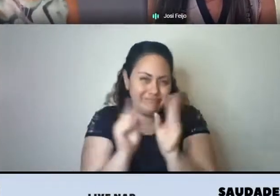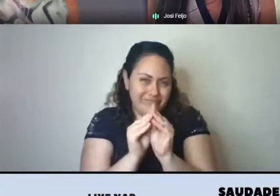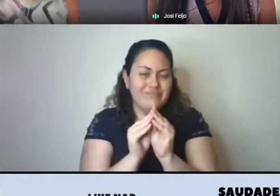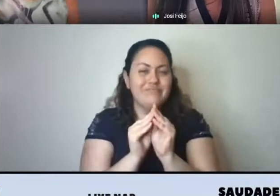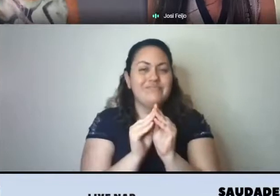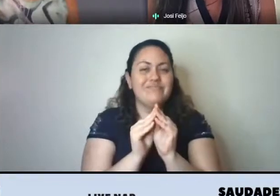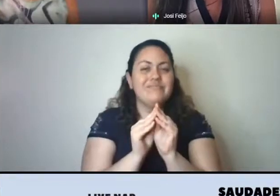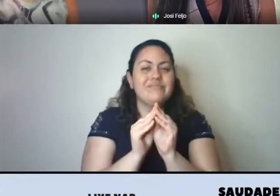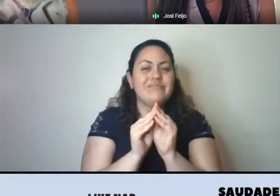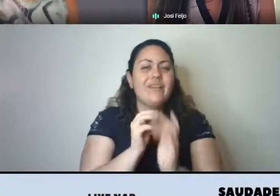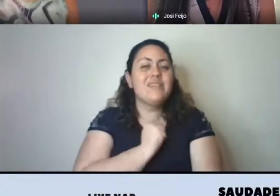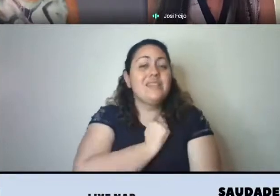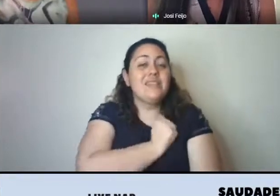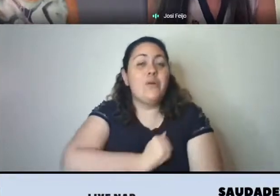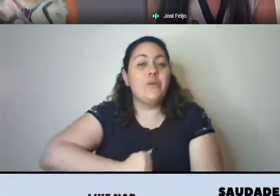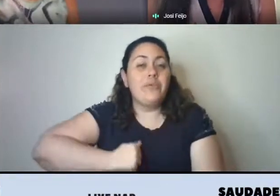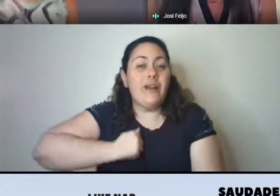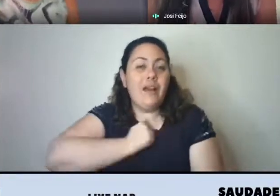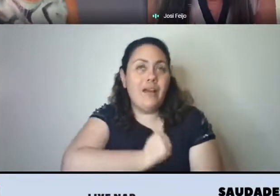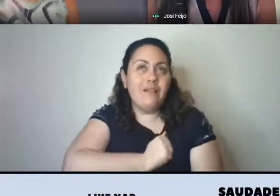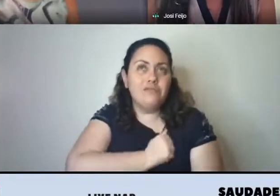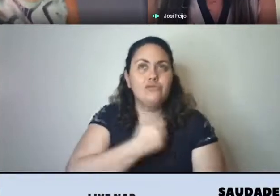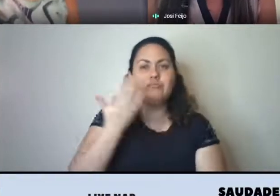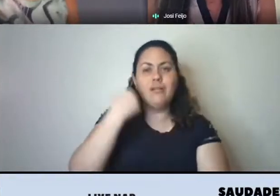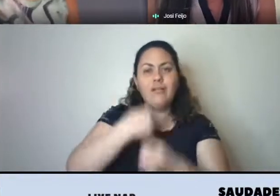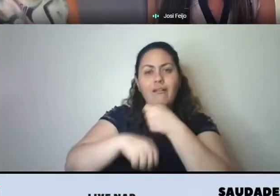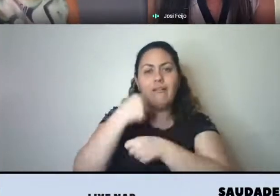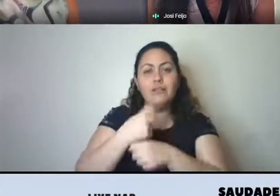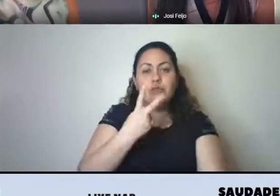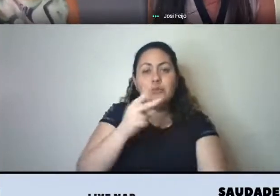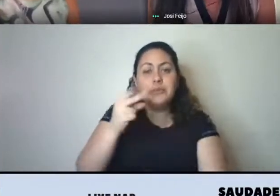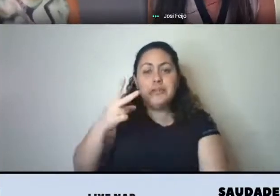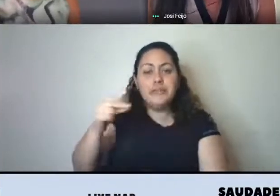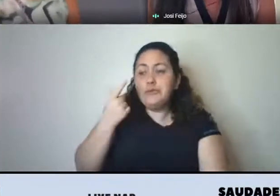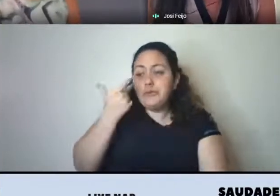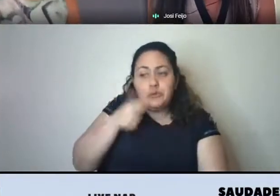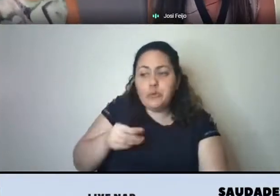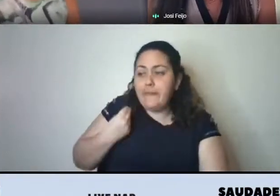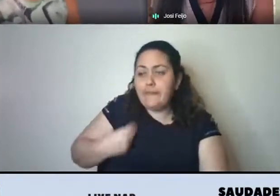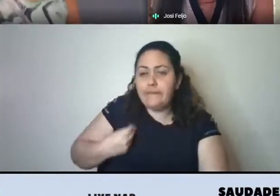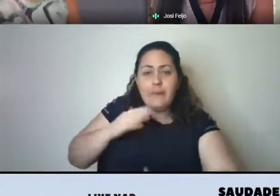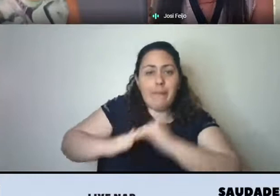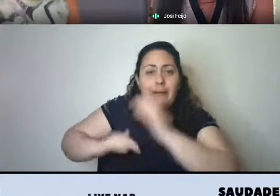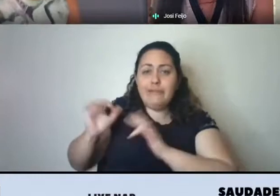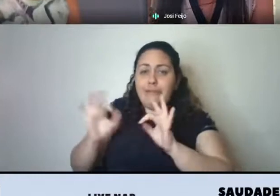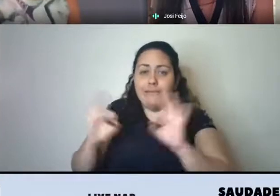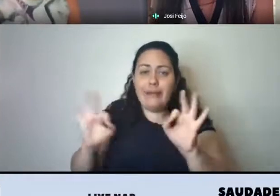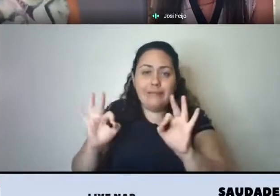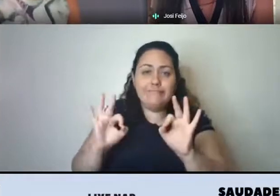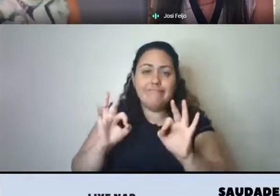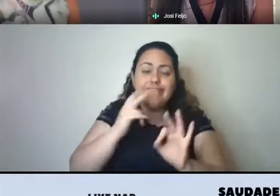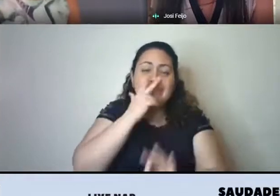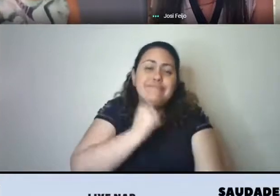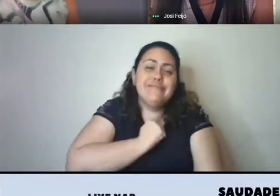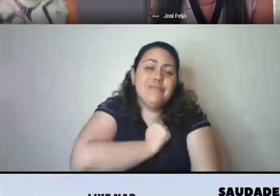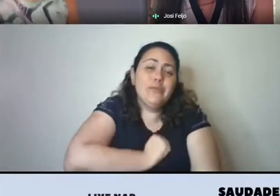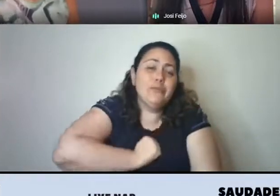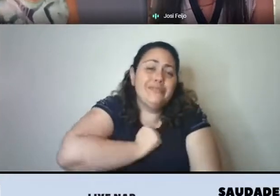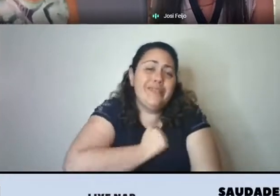as saudades, né, do que não foi vivido no ano de 2020. E como a Camila disse, né,